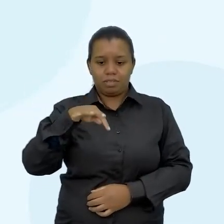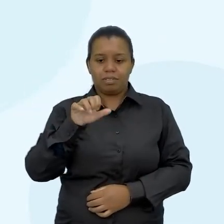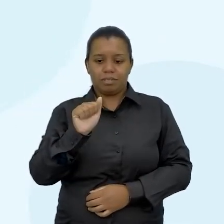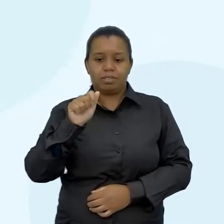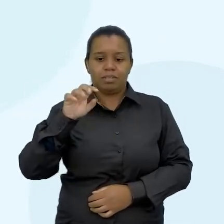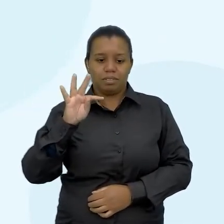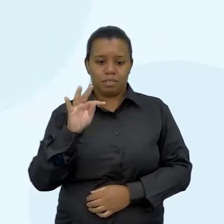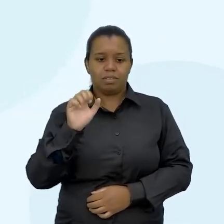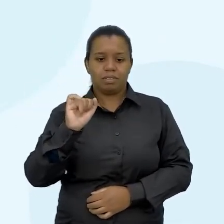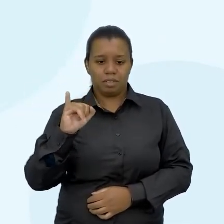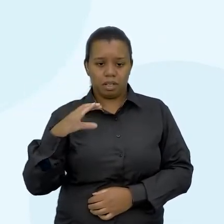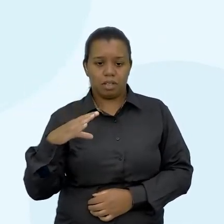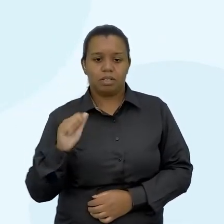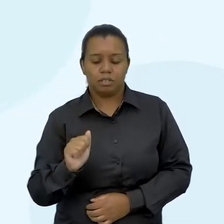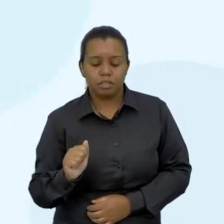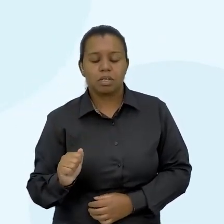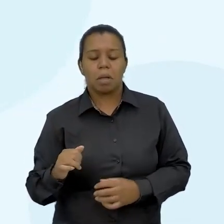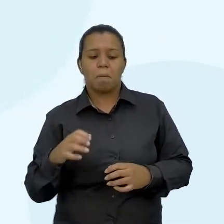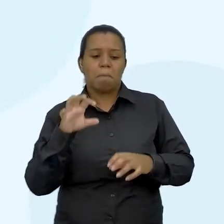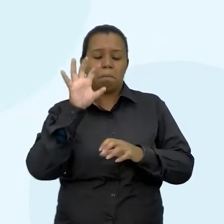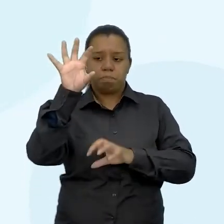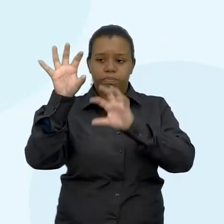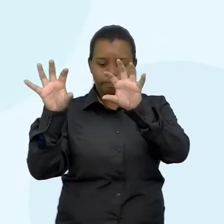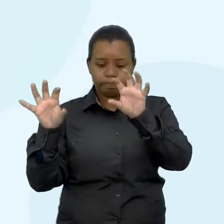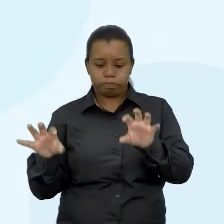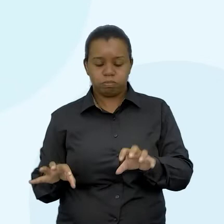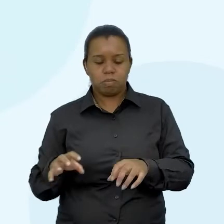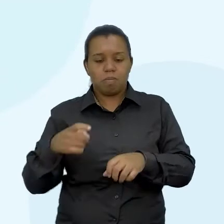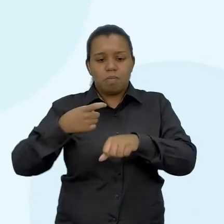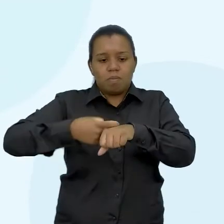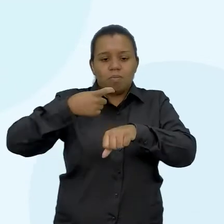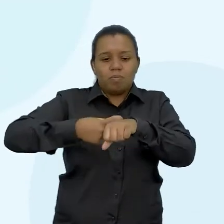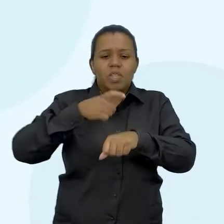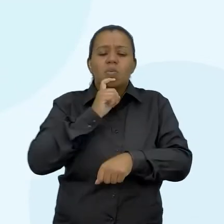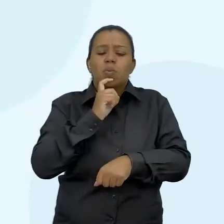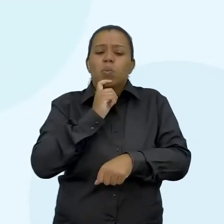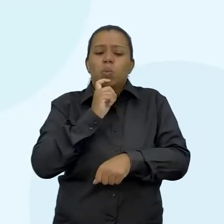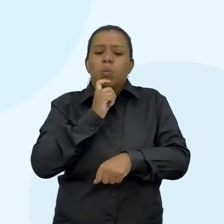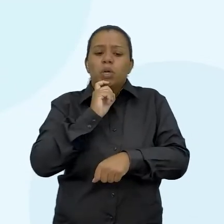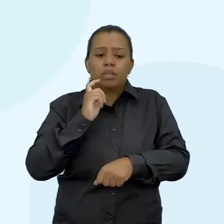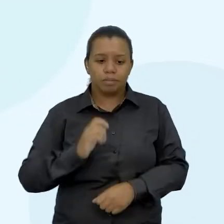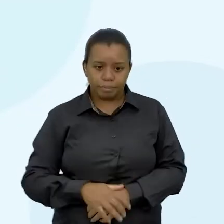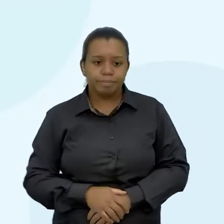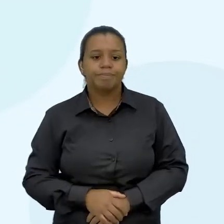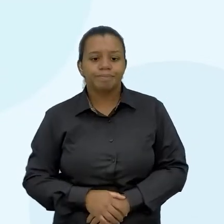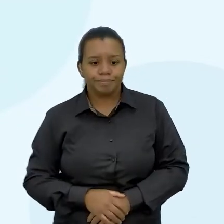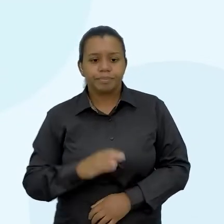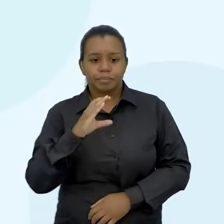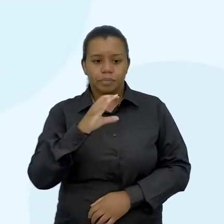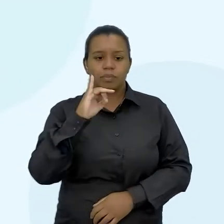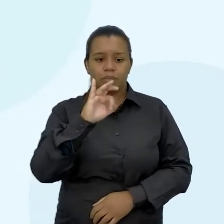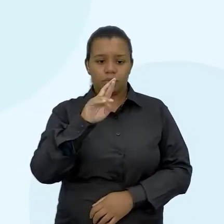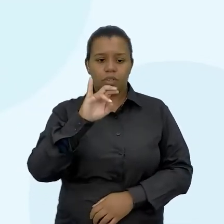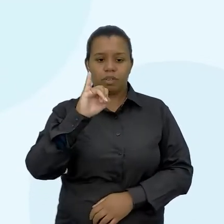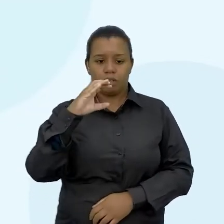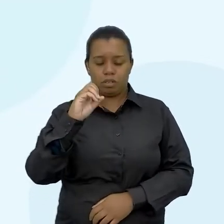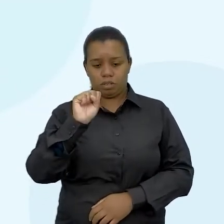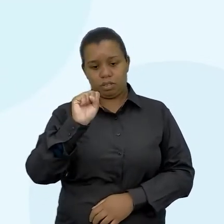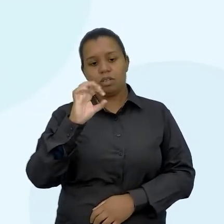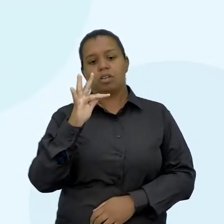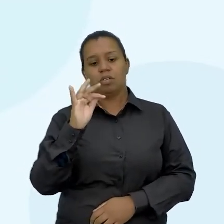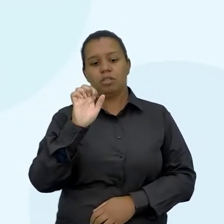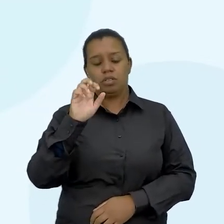regiões onde tem lá calotas polares, gelo, e aí nós introduzimos a criosfera. Num